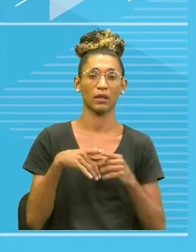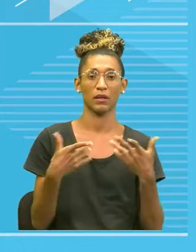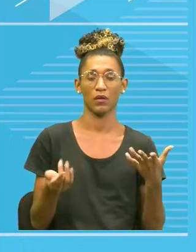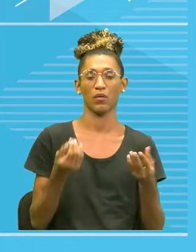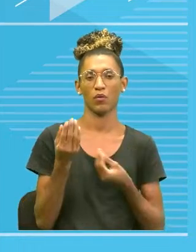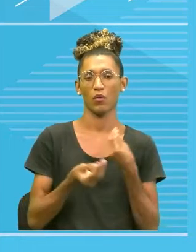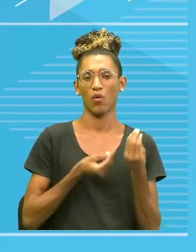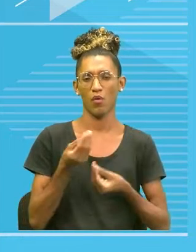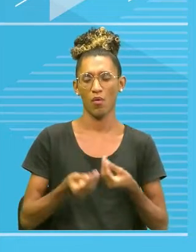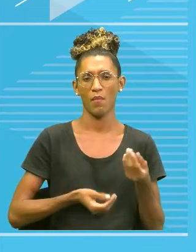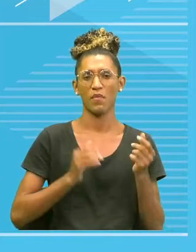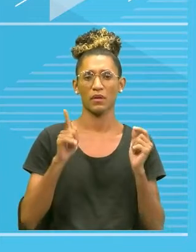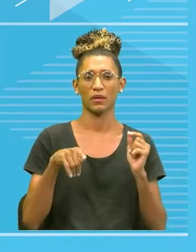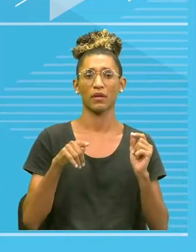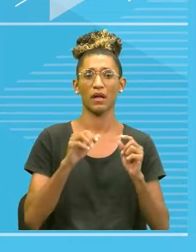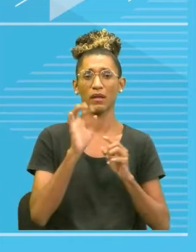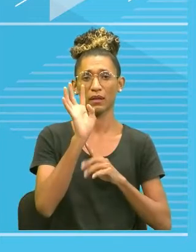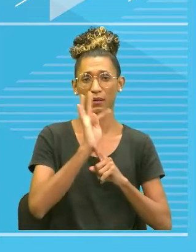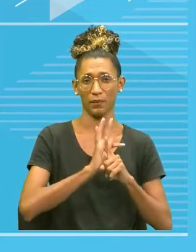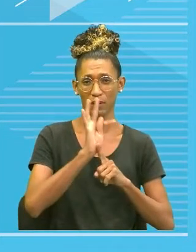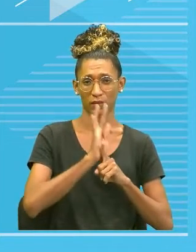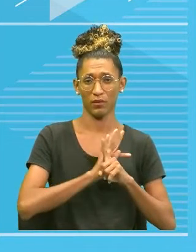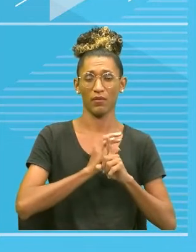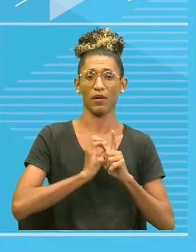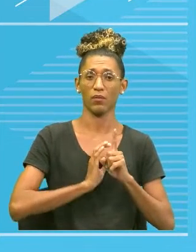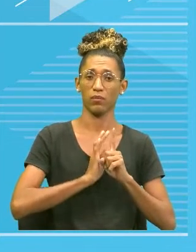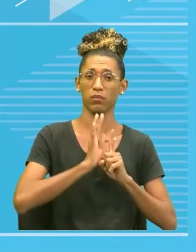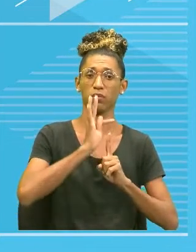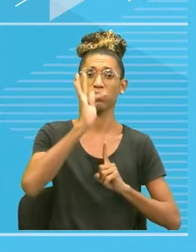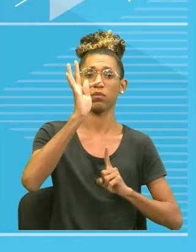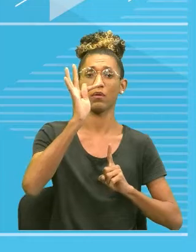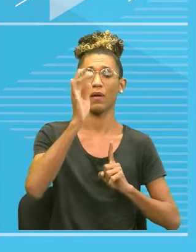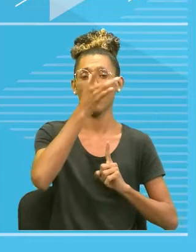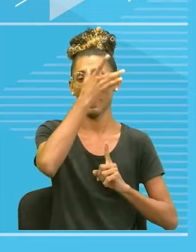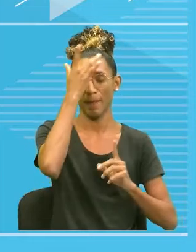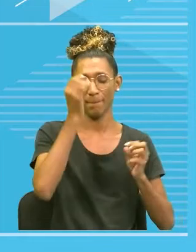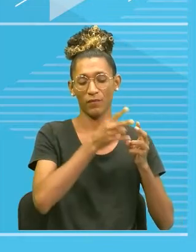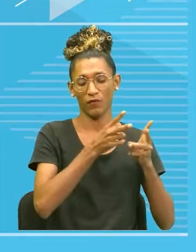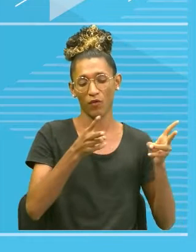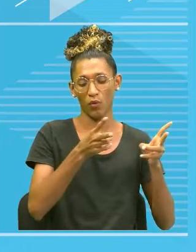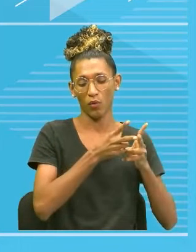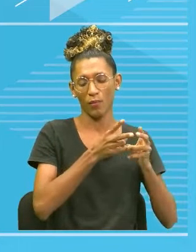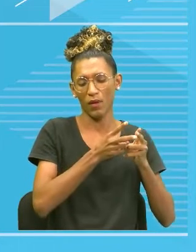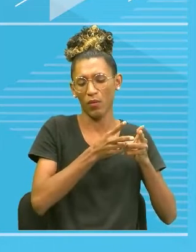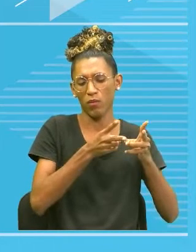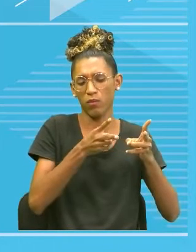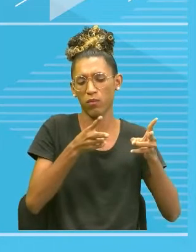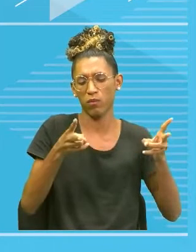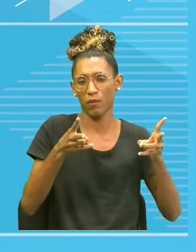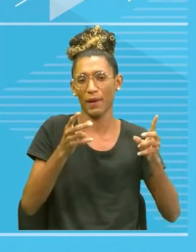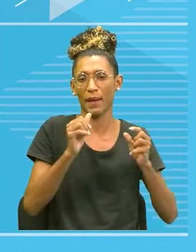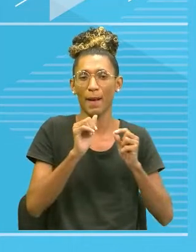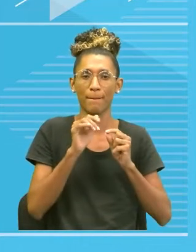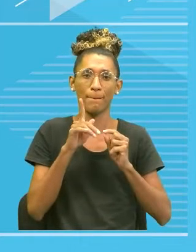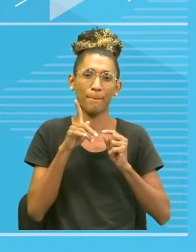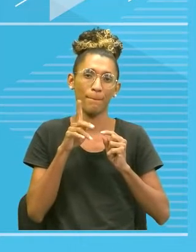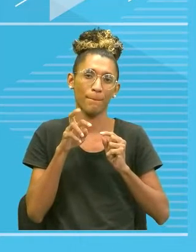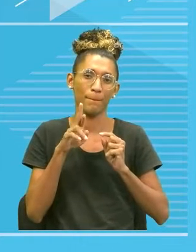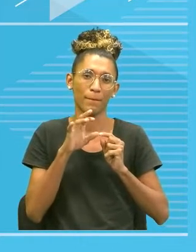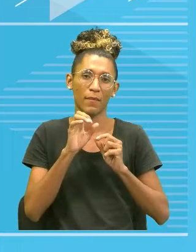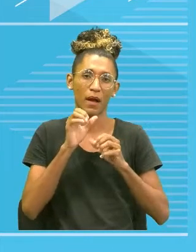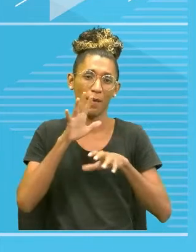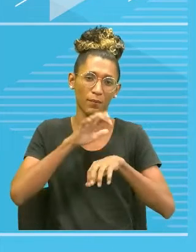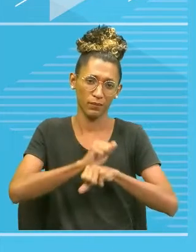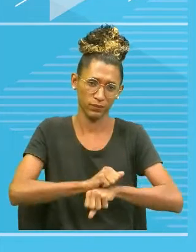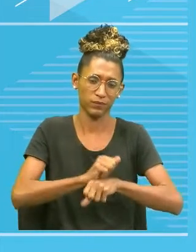implica em um aumento de temperatura. O cara está crescendo o volume dele, mantendo a pressão constante. Para